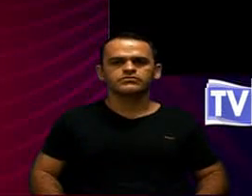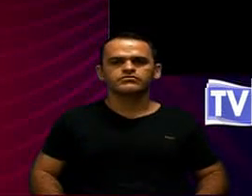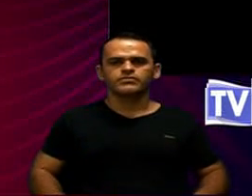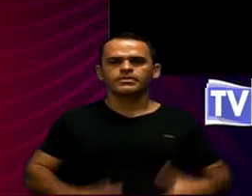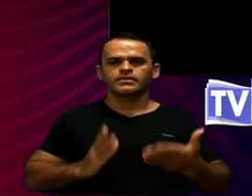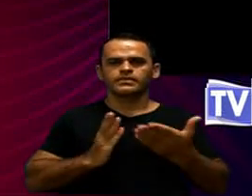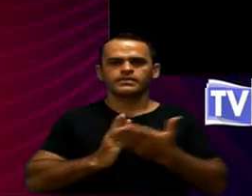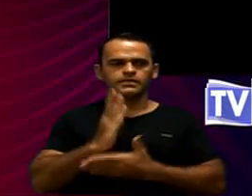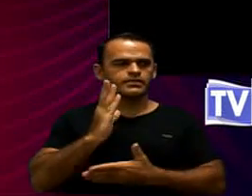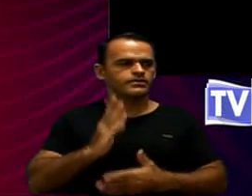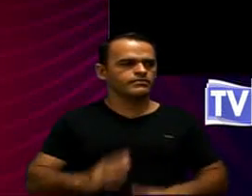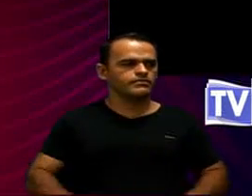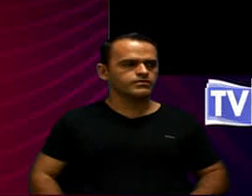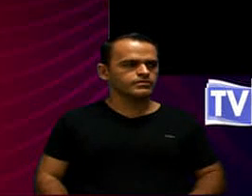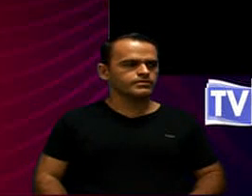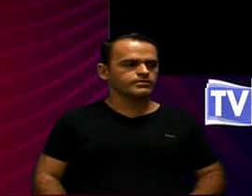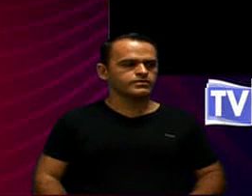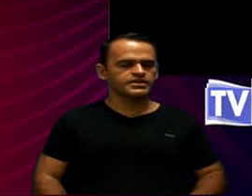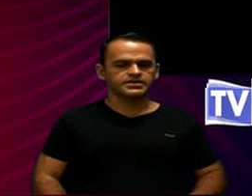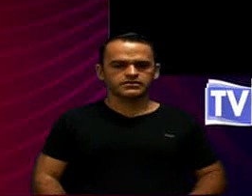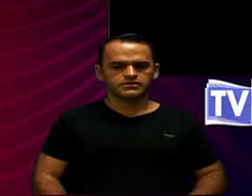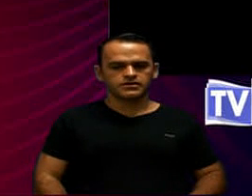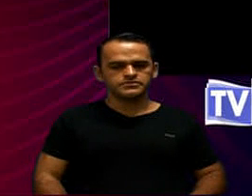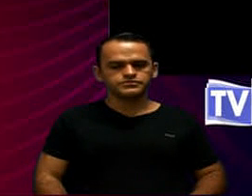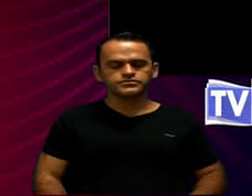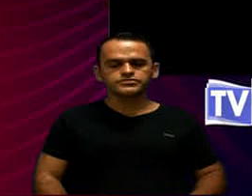Fica aprovado.